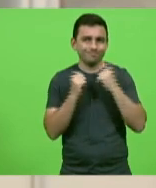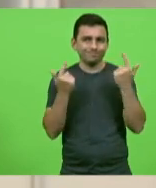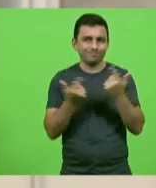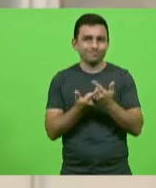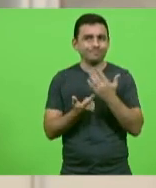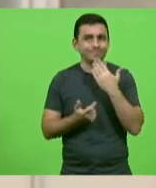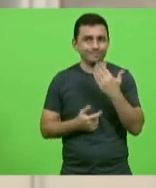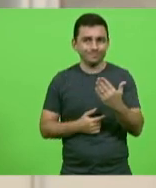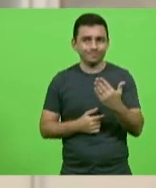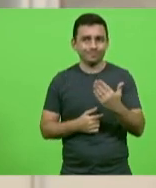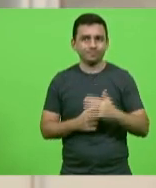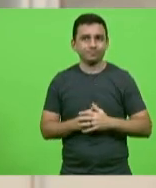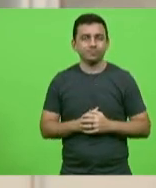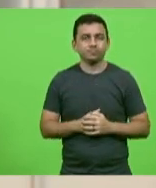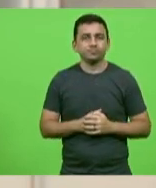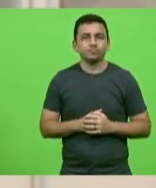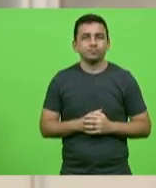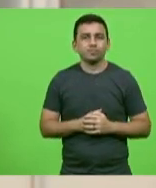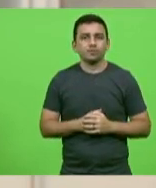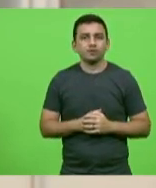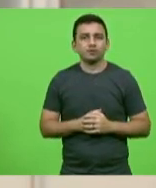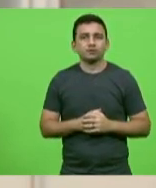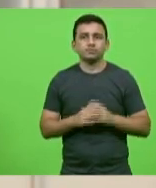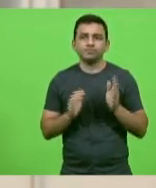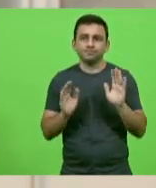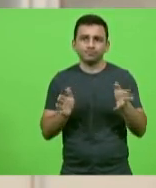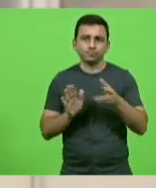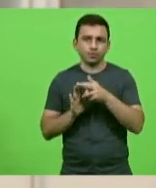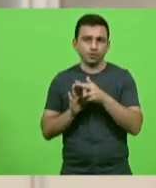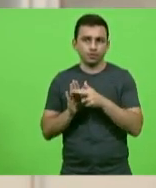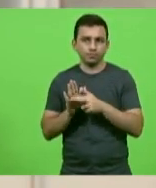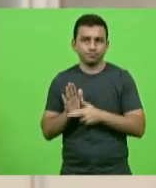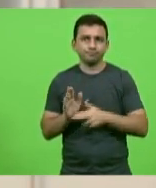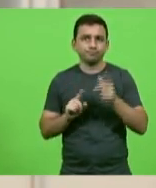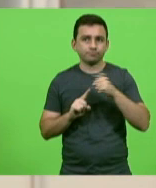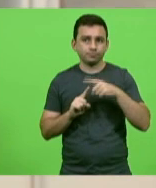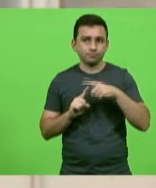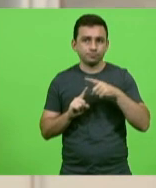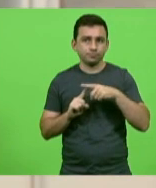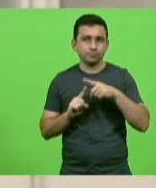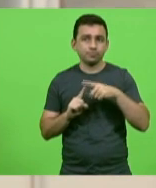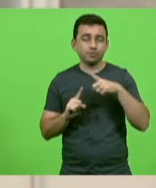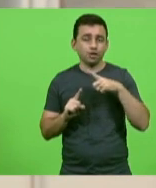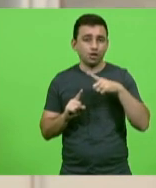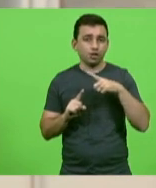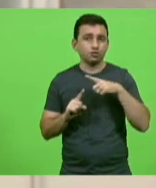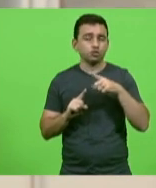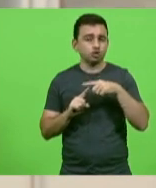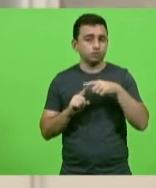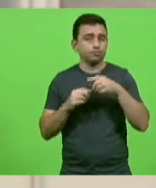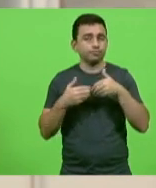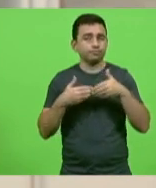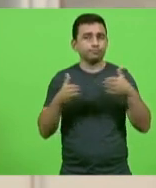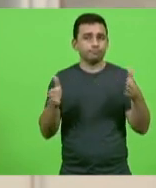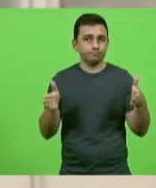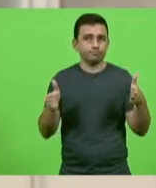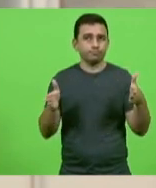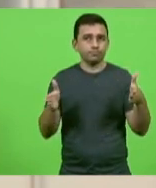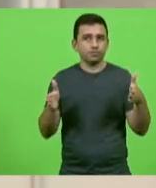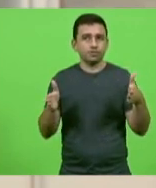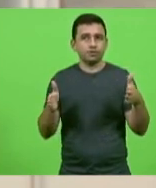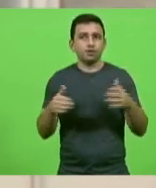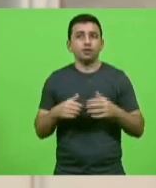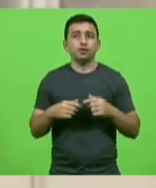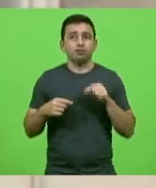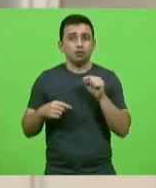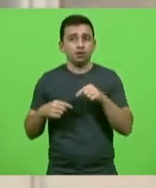Assembleia a referida Norma tipificadora prevê um tipo penal aberto Ou seja